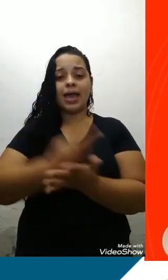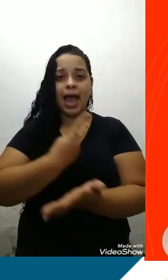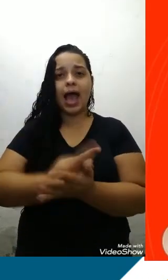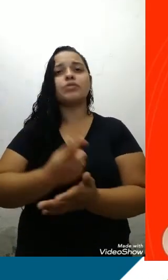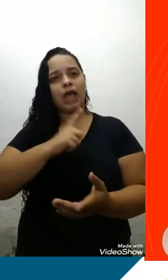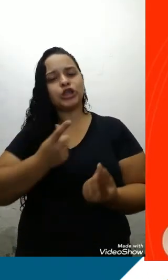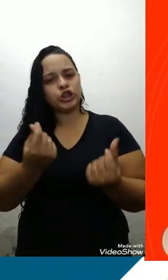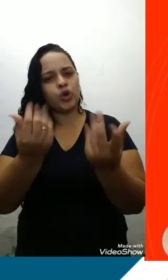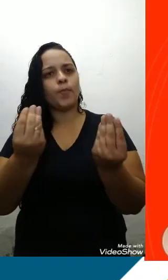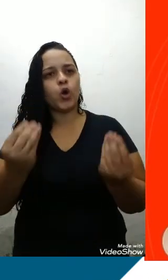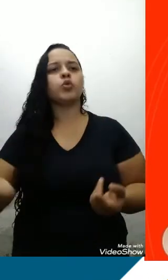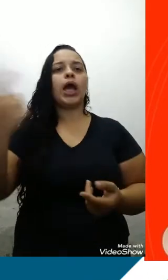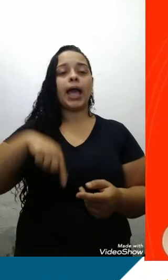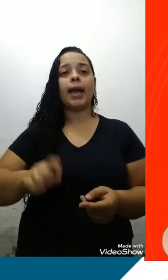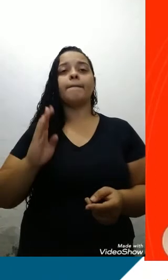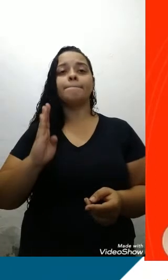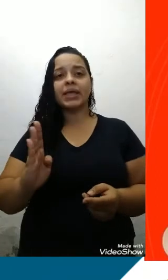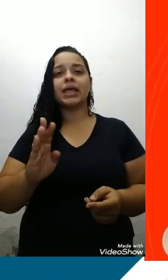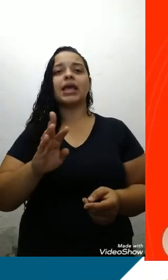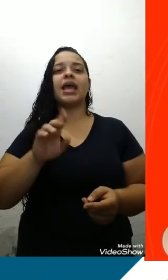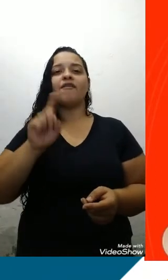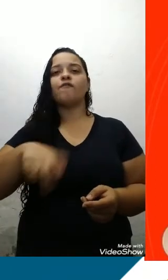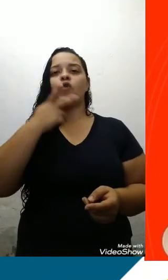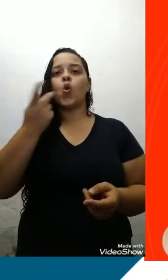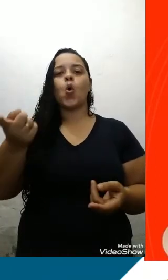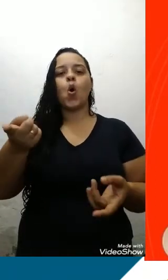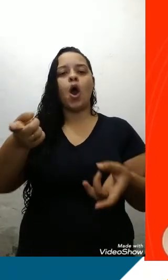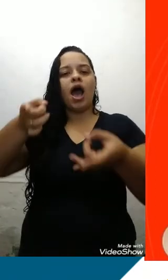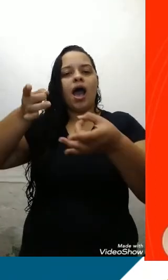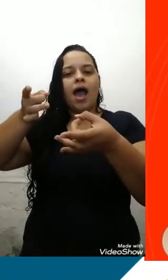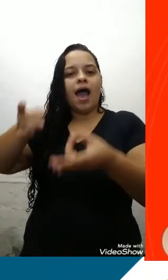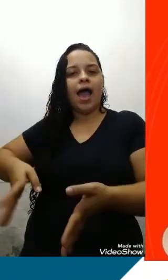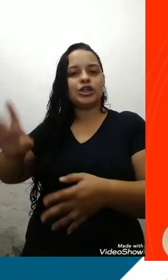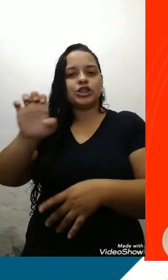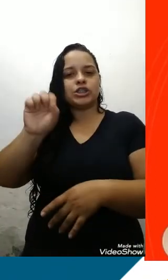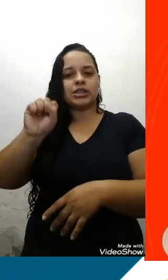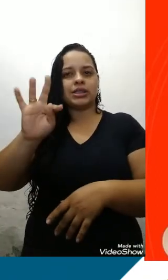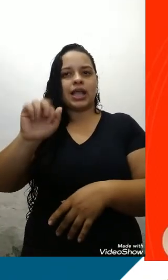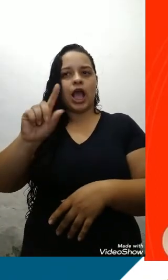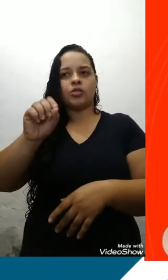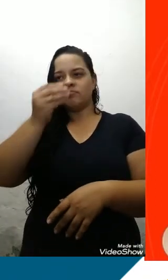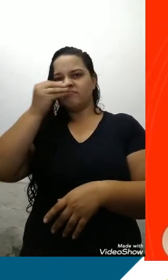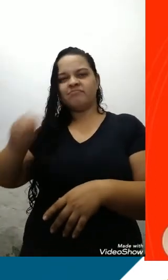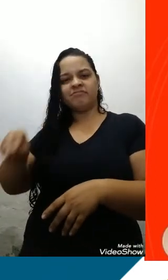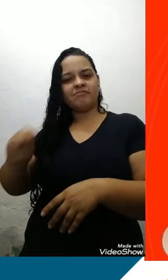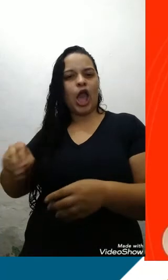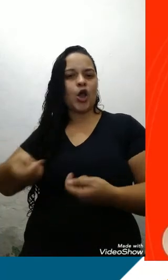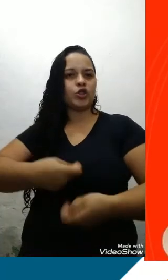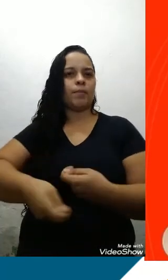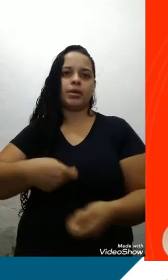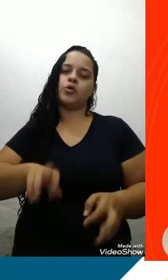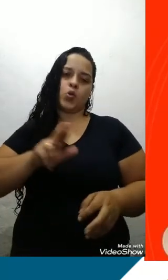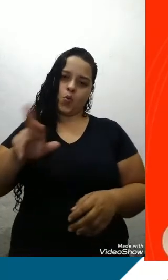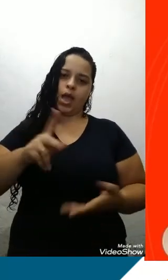ausência do Estado e o liberalismo econômico não é a marca do mercantilismo, porque isso só vai acontecer lá para o século XVIII,